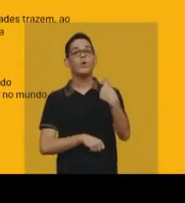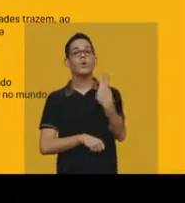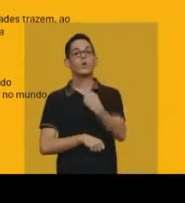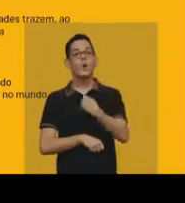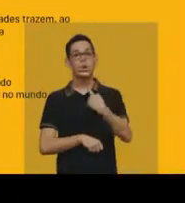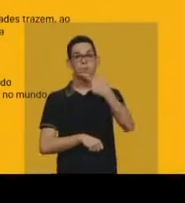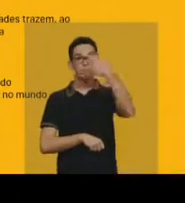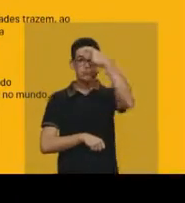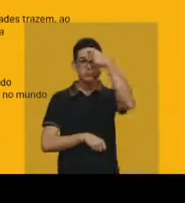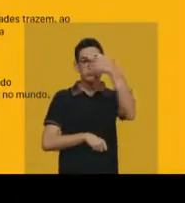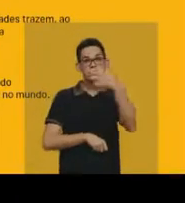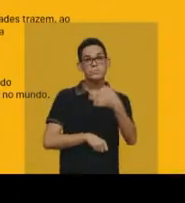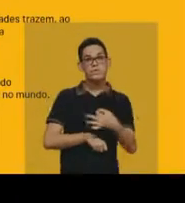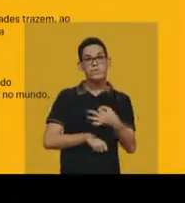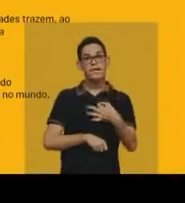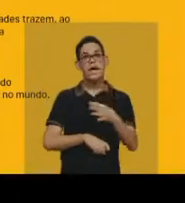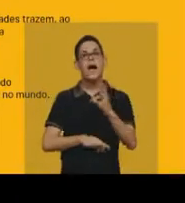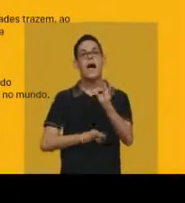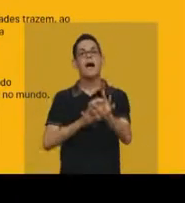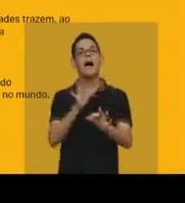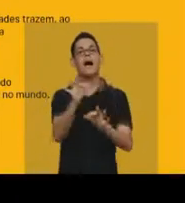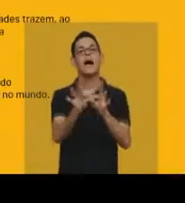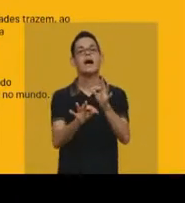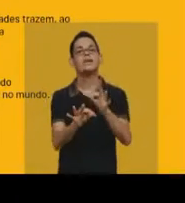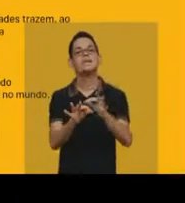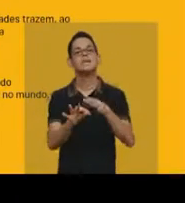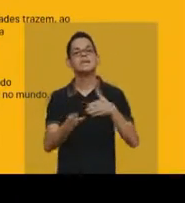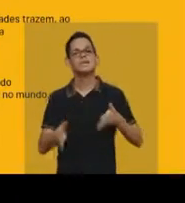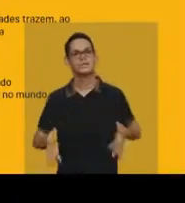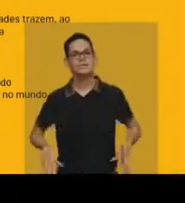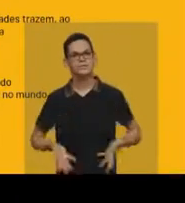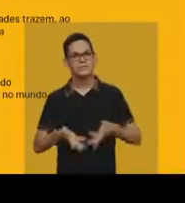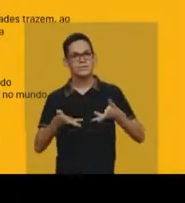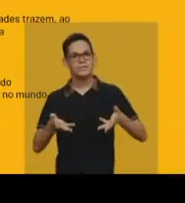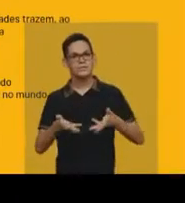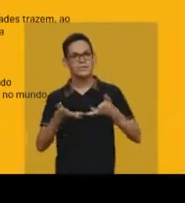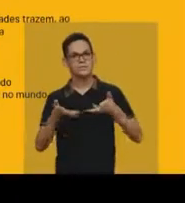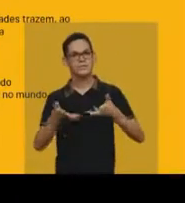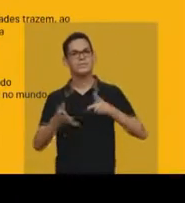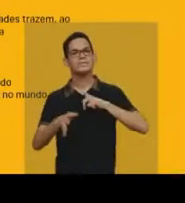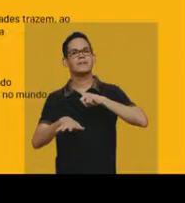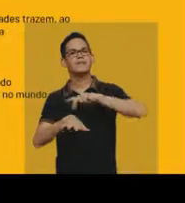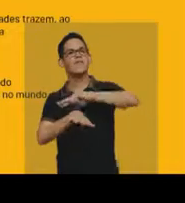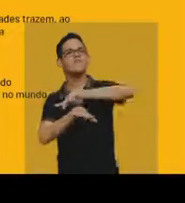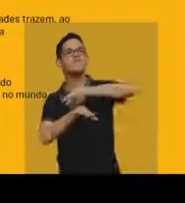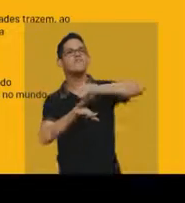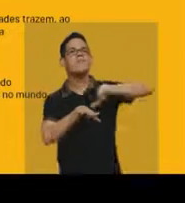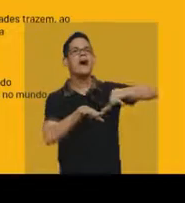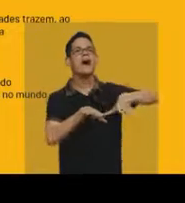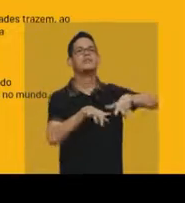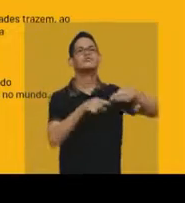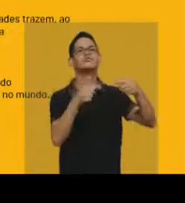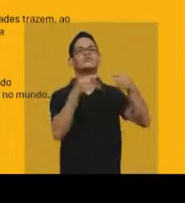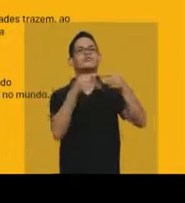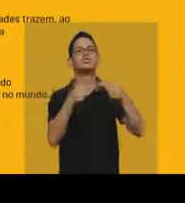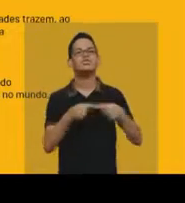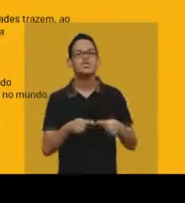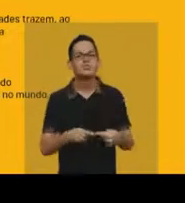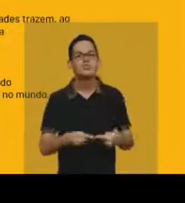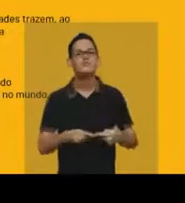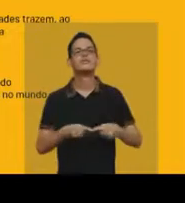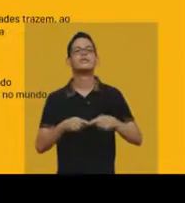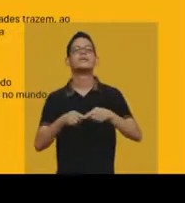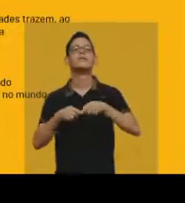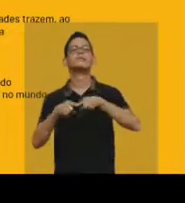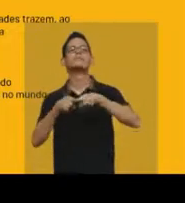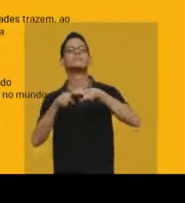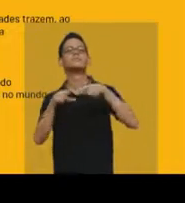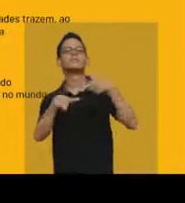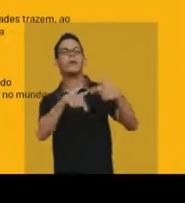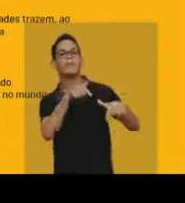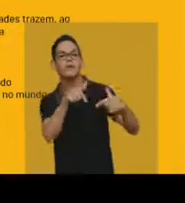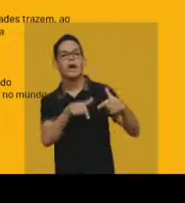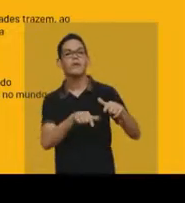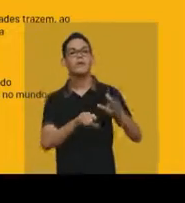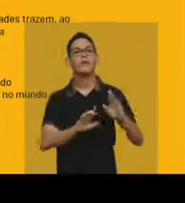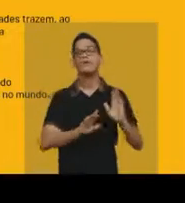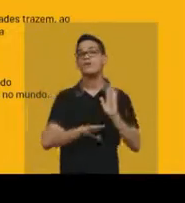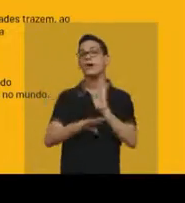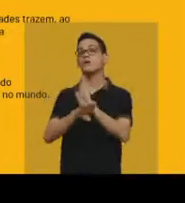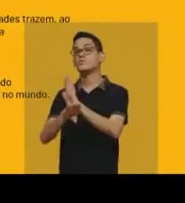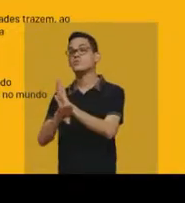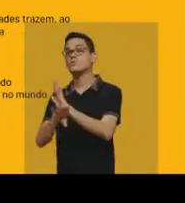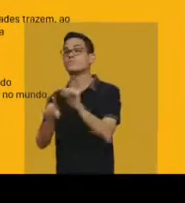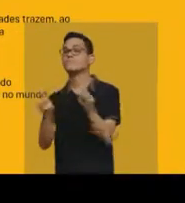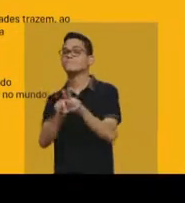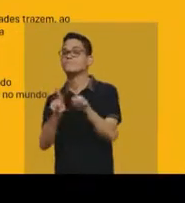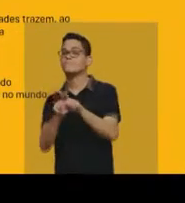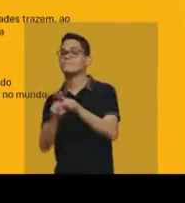também que a modernização e diversificação das atividades trazem, ao mesmo tempo, benefícios e problemas para o